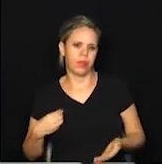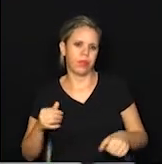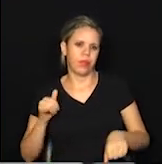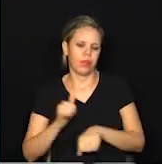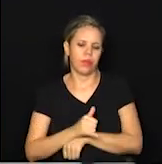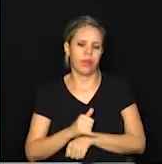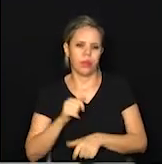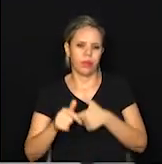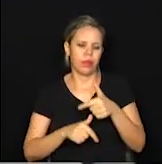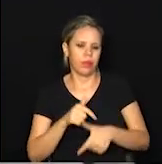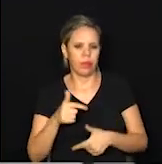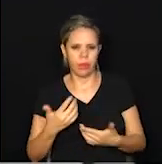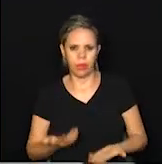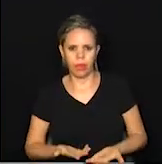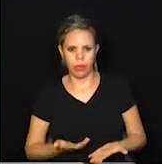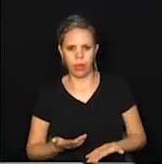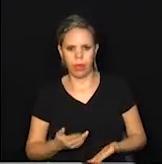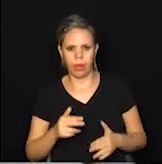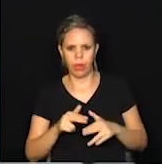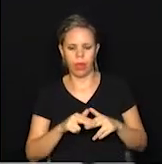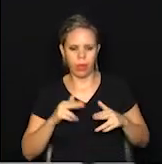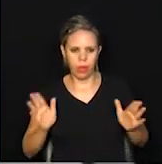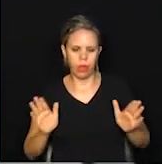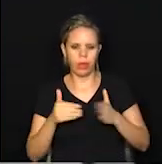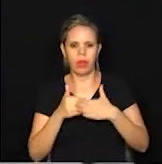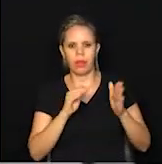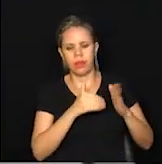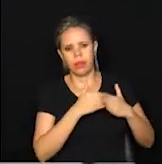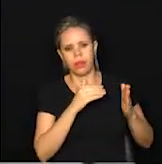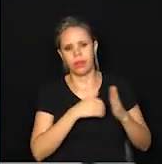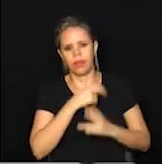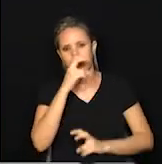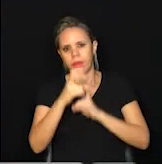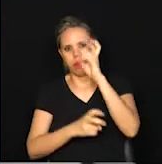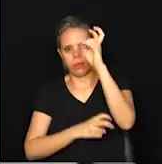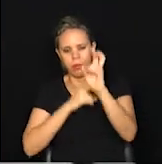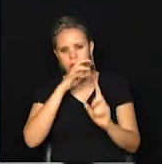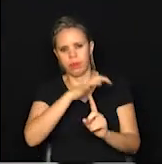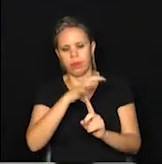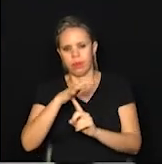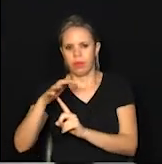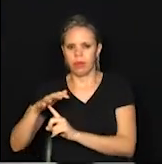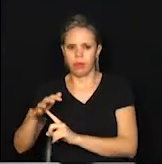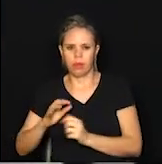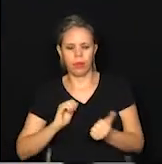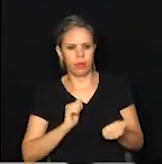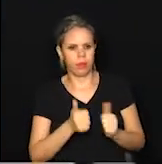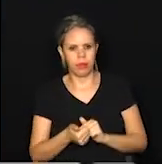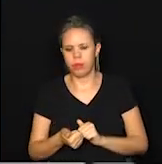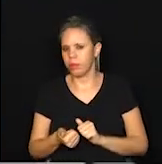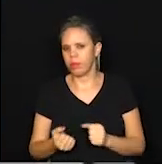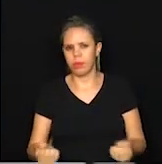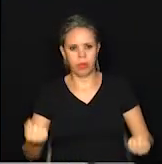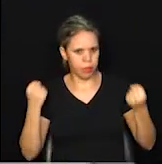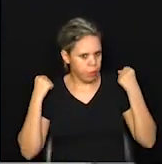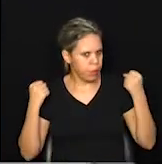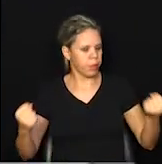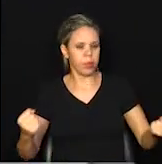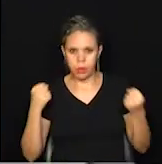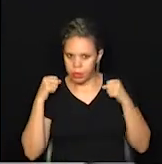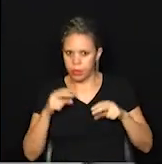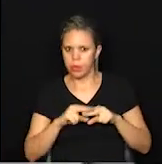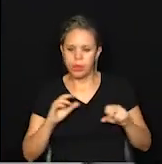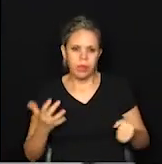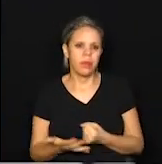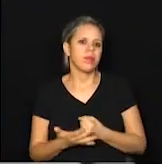suas atividades em decorrência do fechamento de parques, praças de esportes, bem como das academias em função da